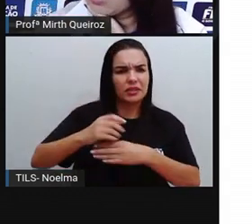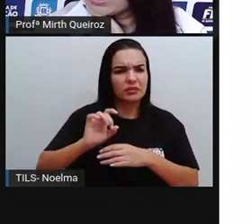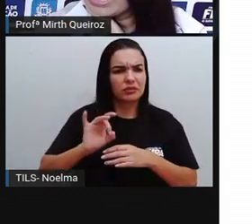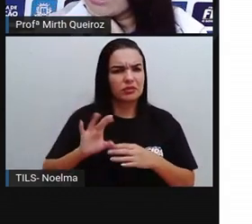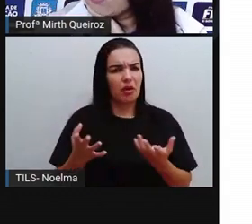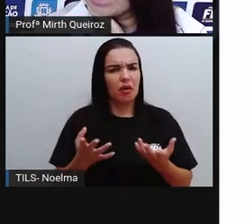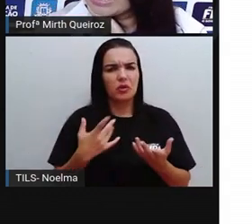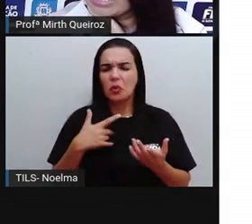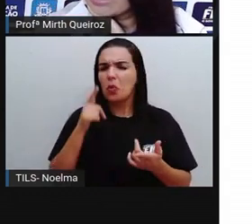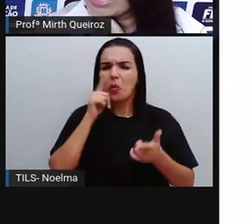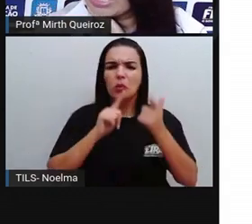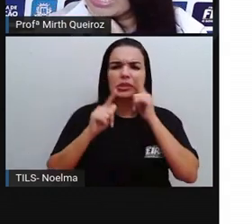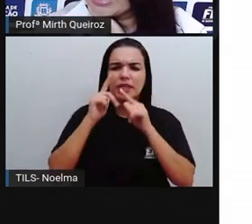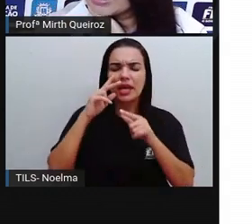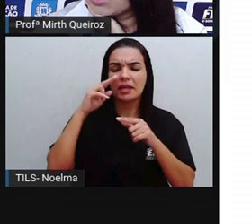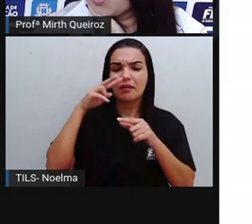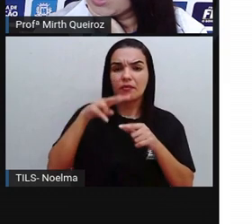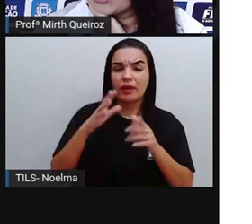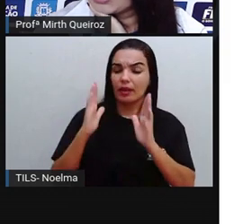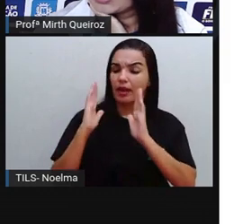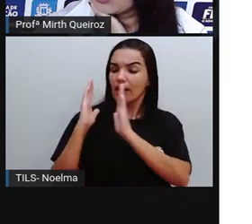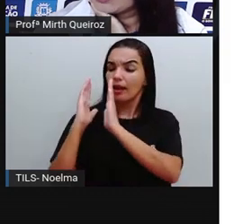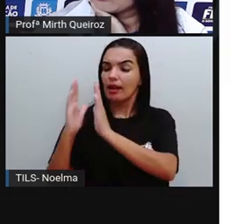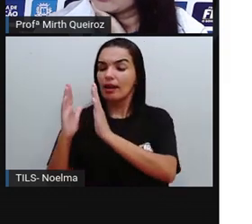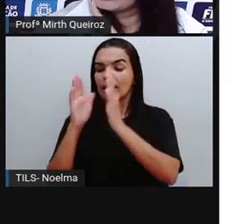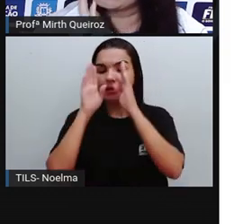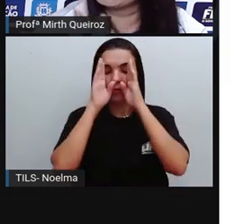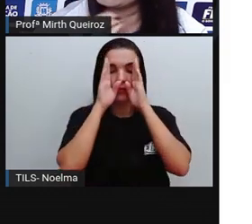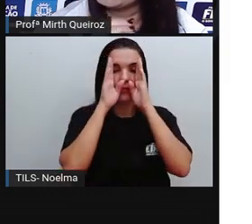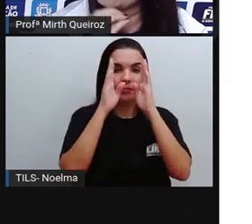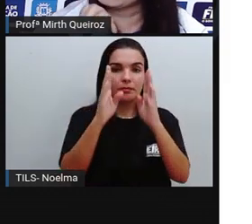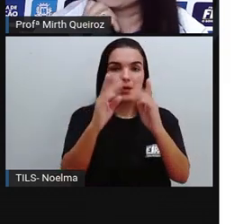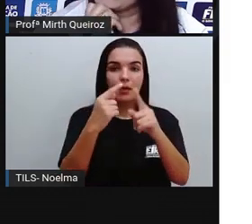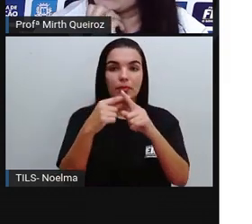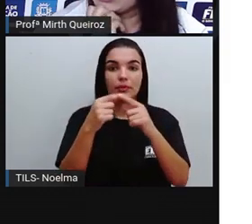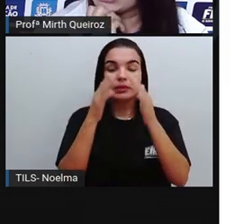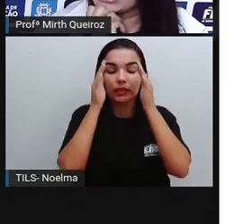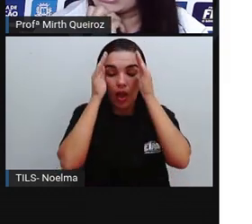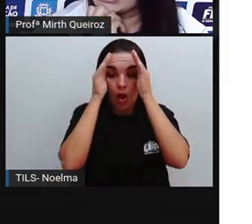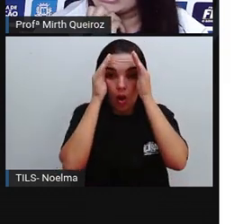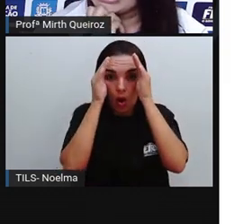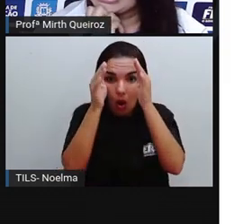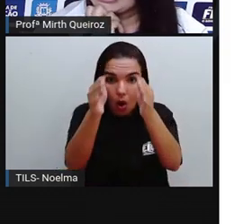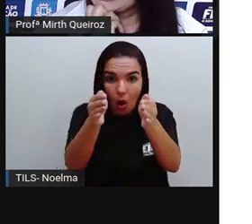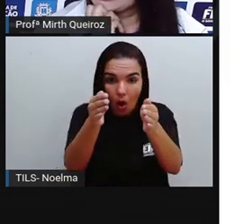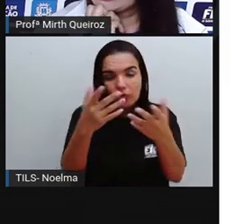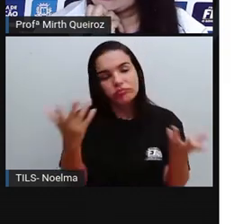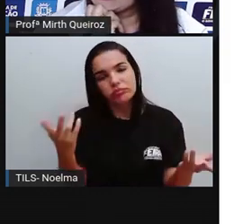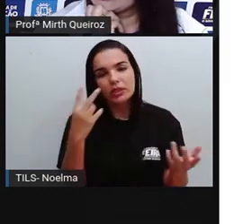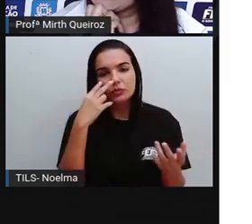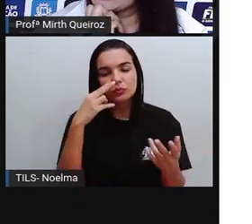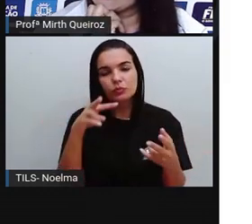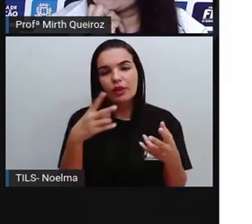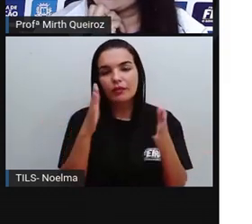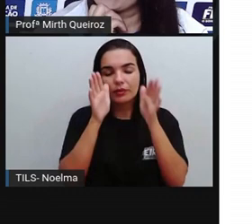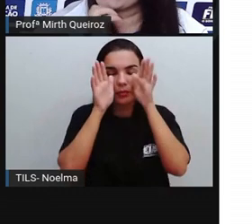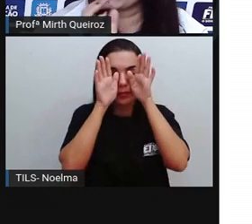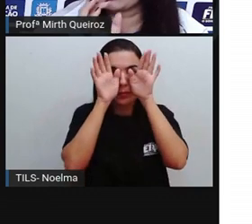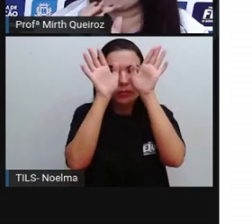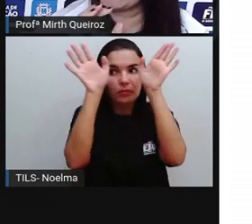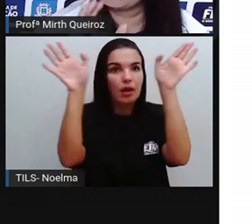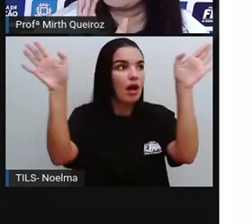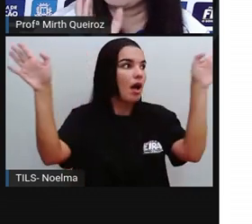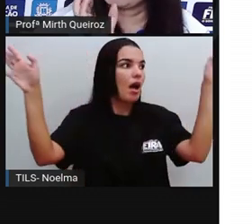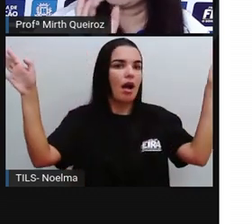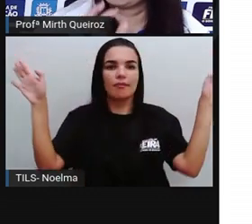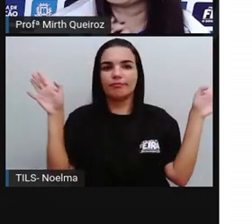gente não consegue ver a lateral da casa. Isso porque a gente está olhando dentro de um ponto de vista, né? A gente não está vendo, a gente